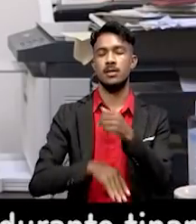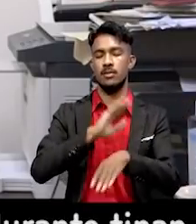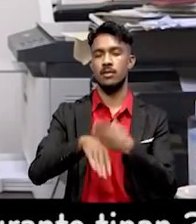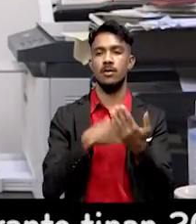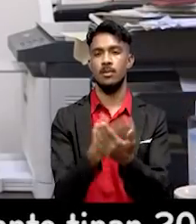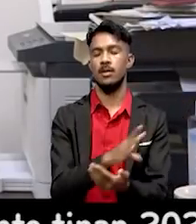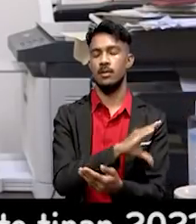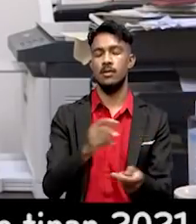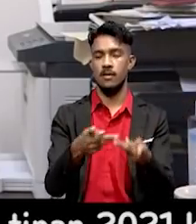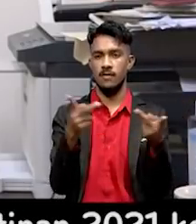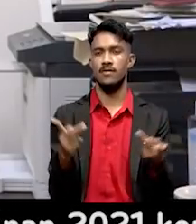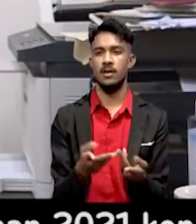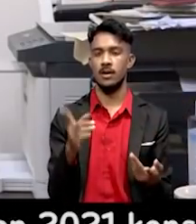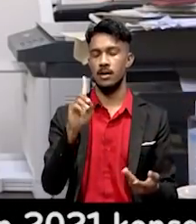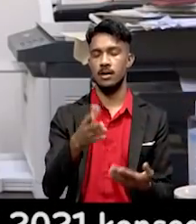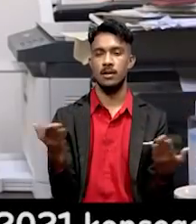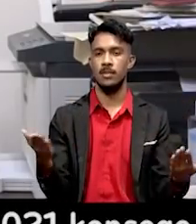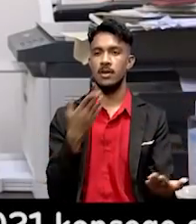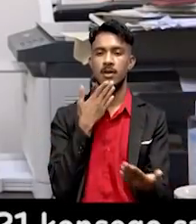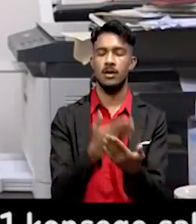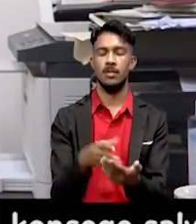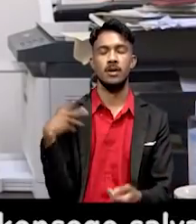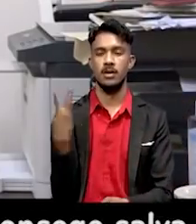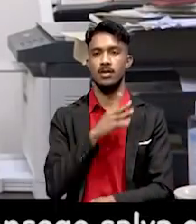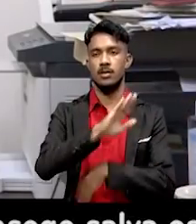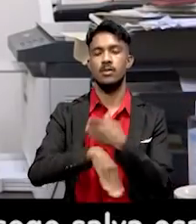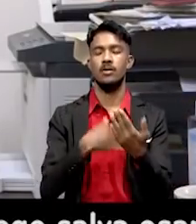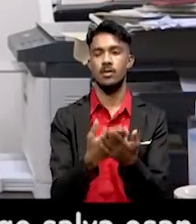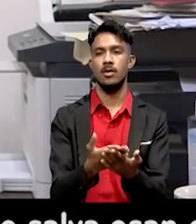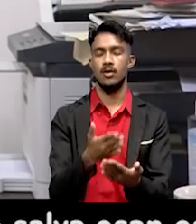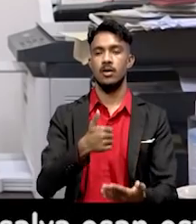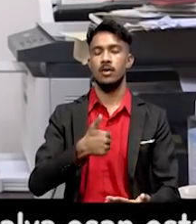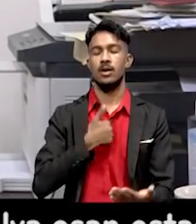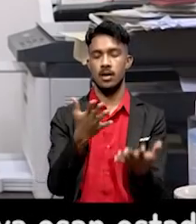neve dia ba bait hoto dunia kara neve